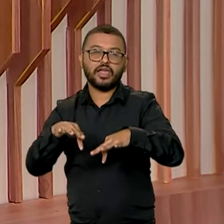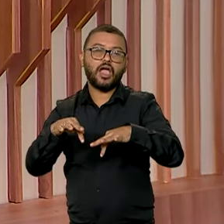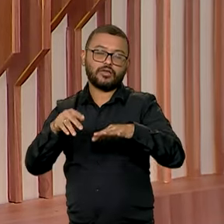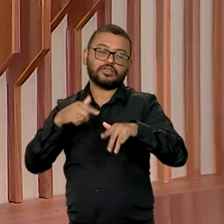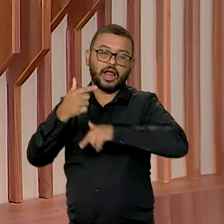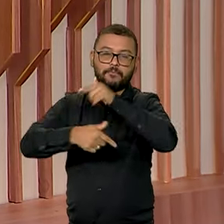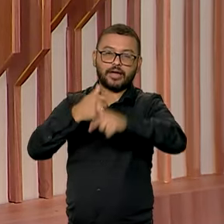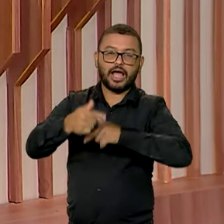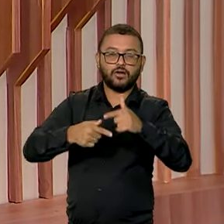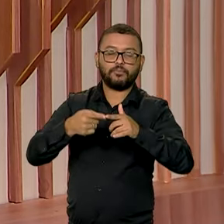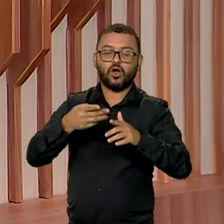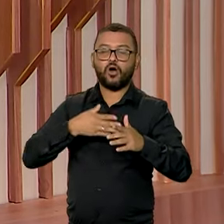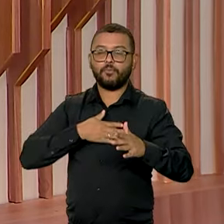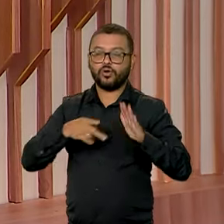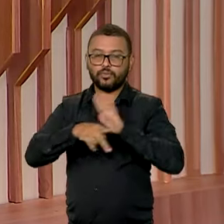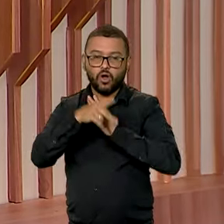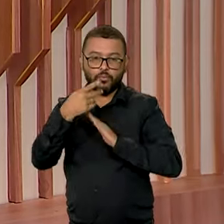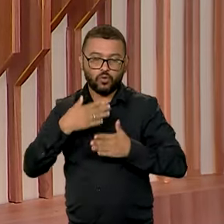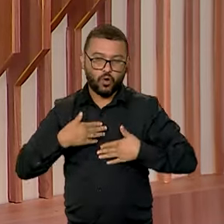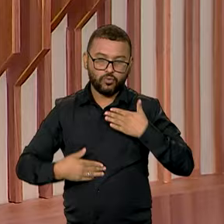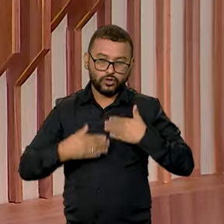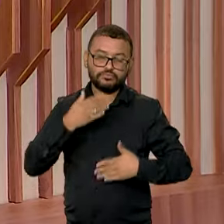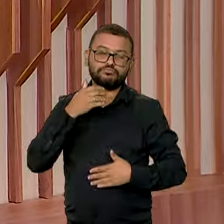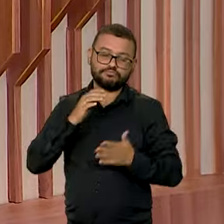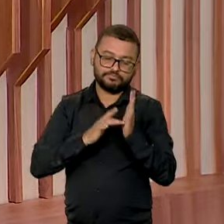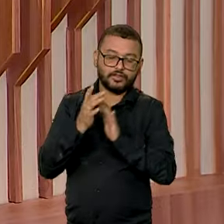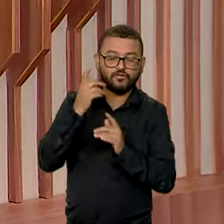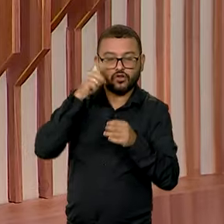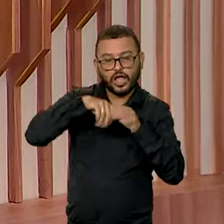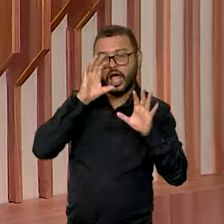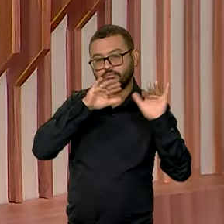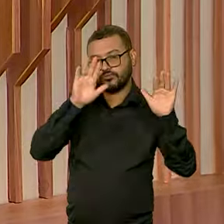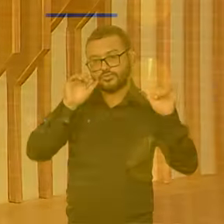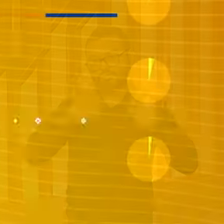com redução no número de mortos e feridos. A gente volta já.